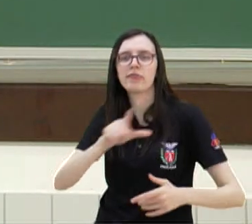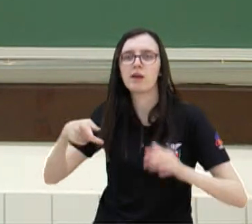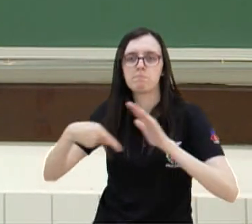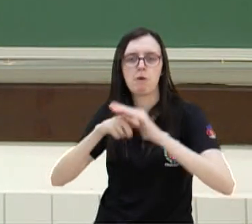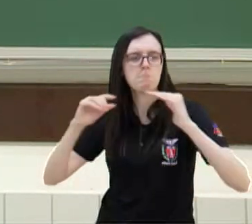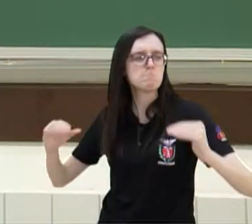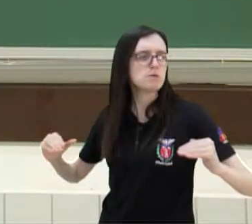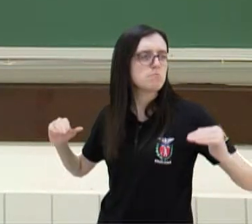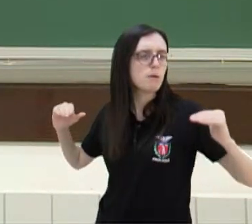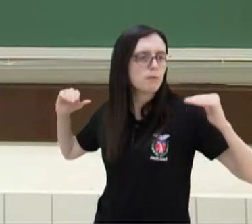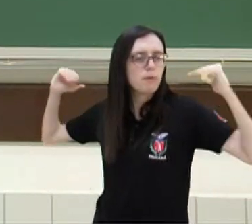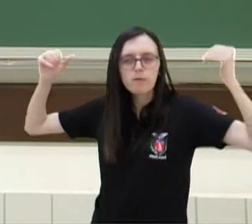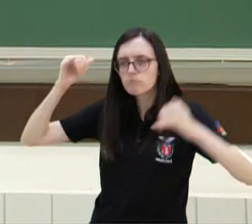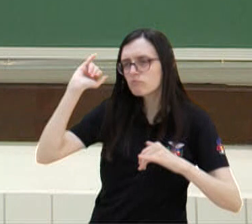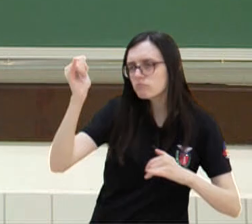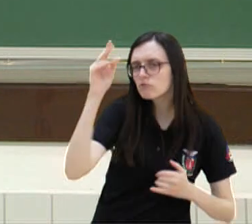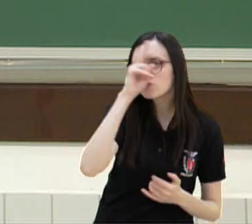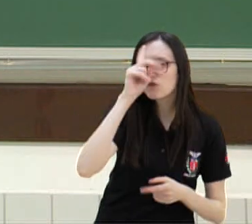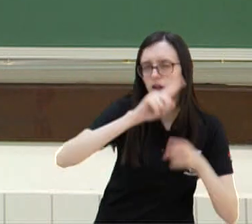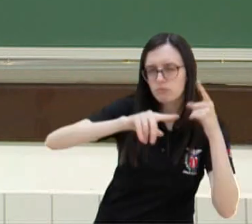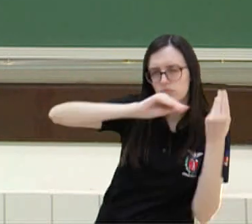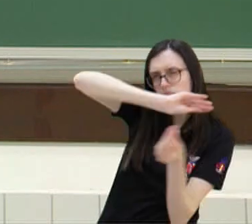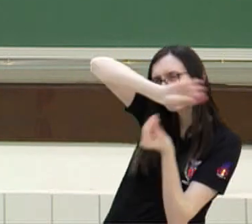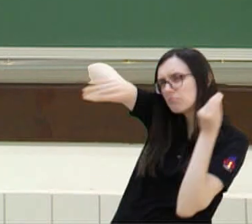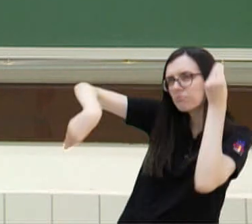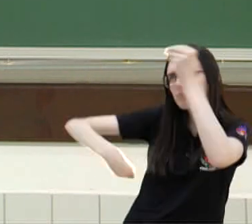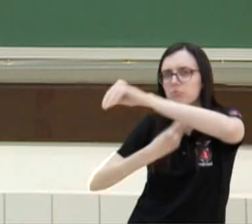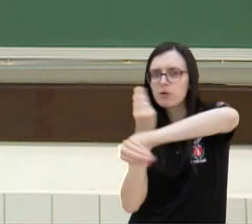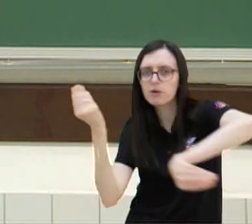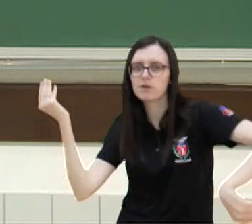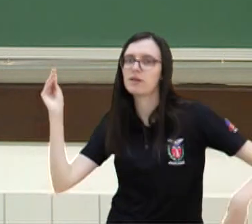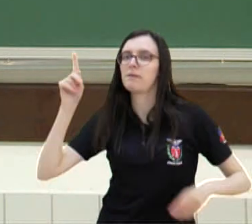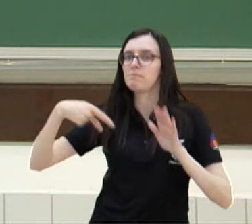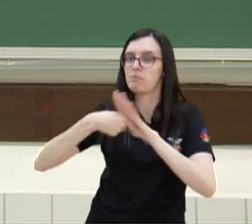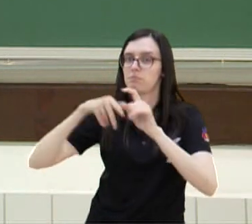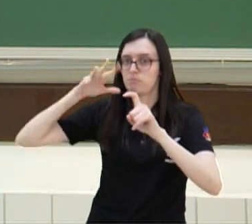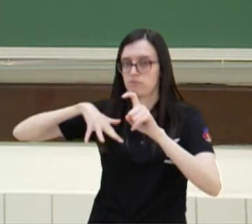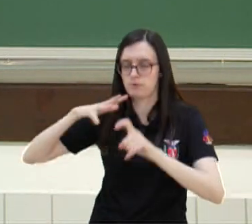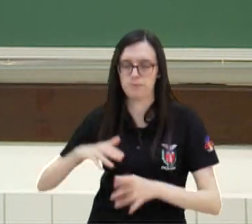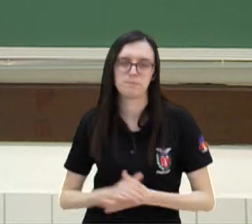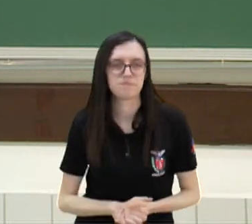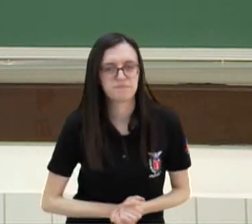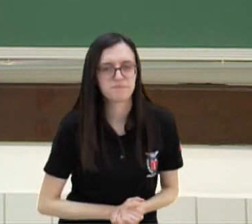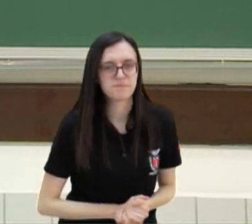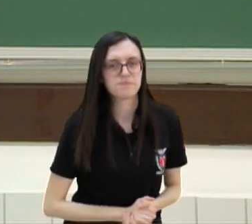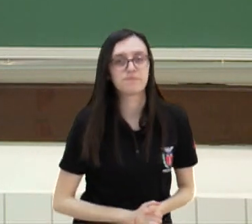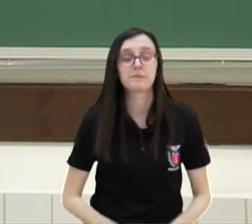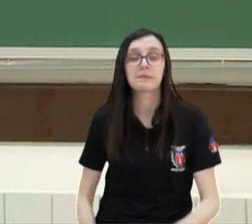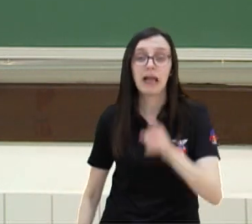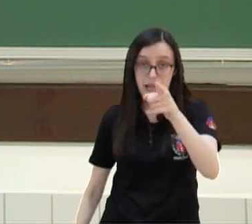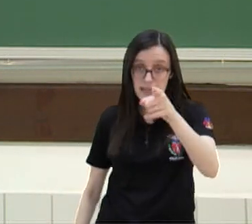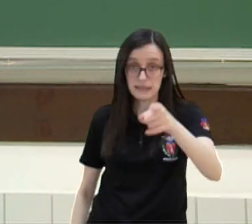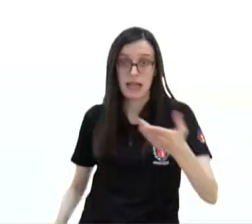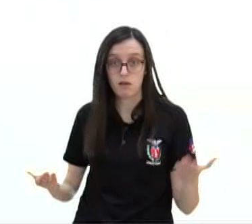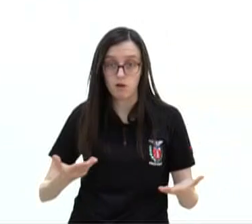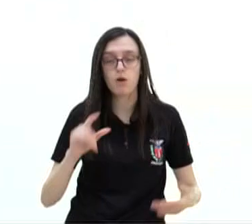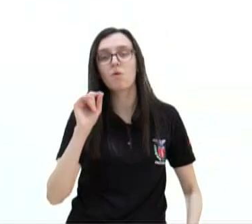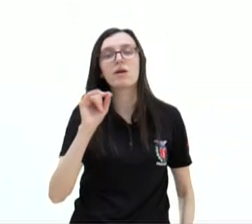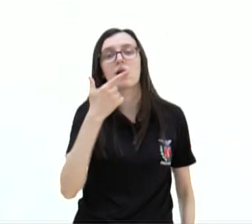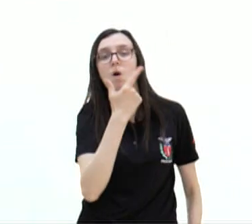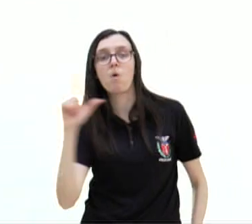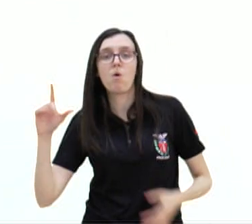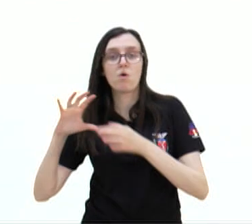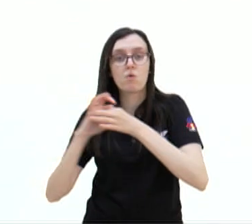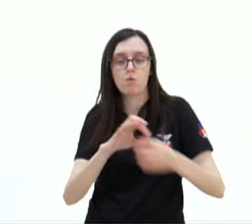épica, na qual narra uma história, mas tem muitas pitadas mitológicas, ok? Aqui tem um outro